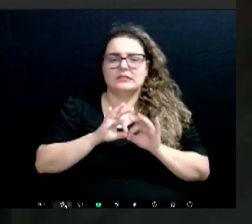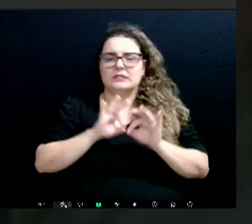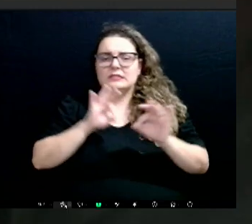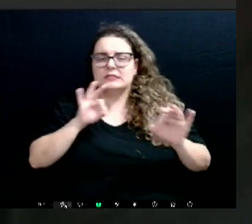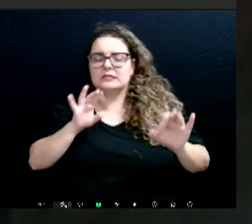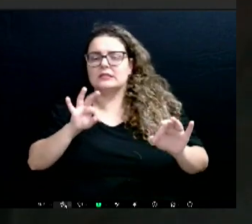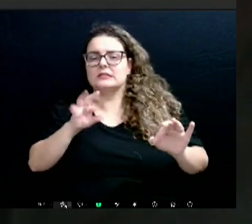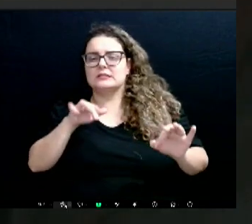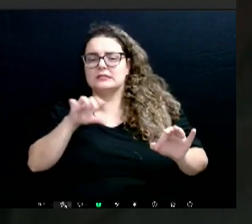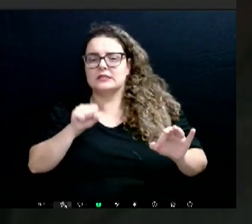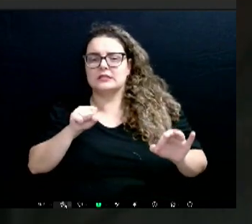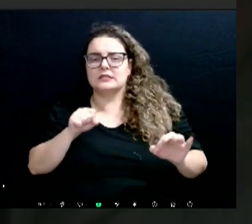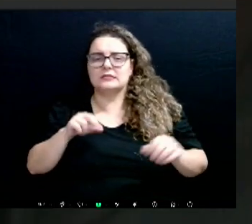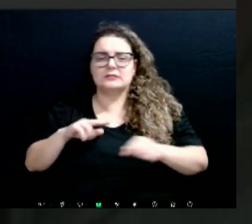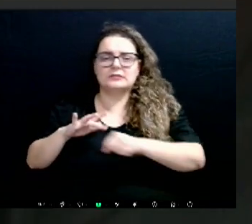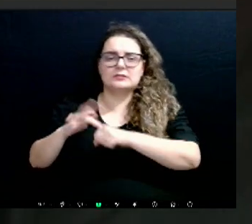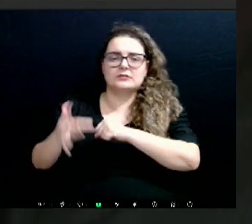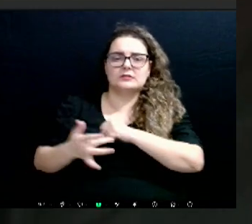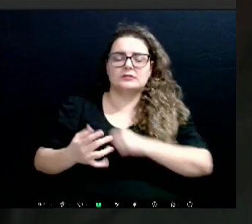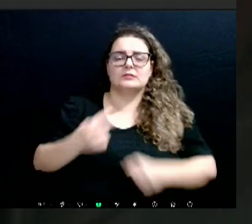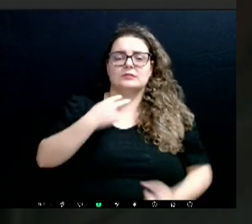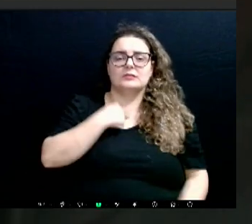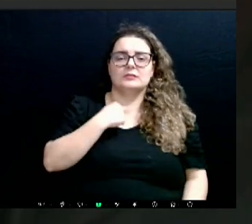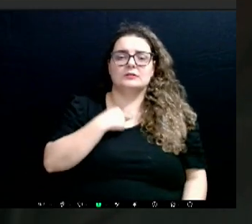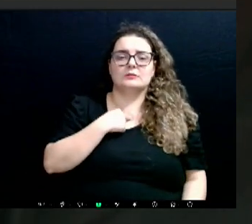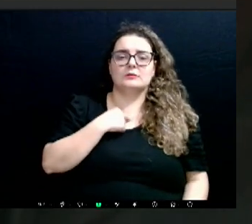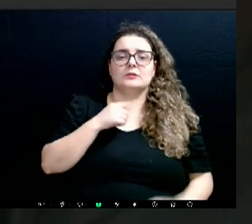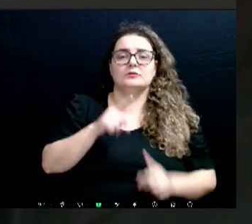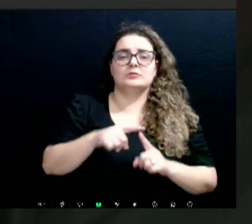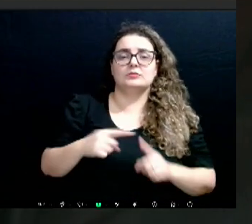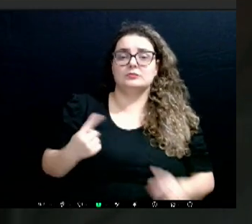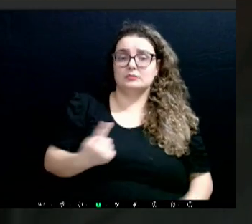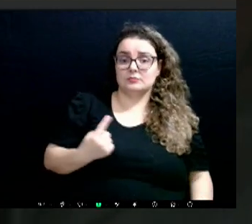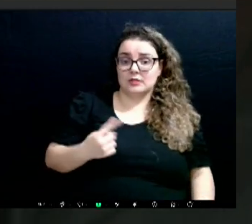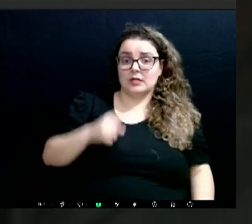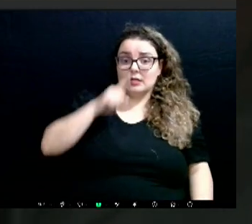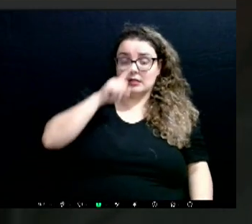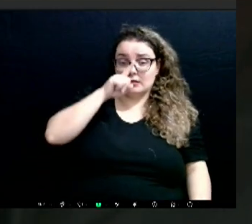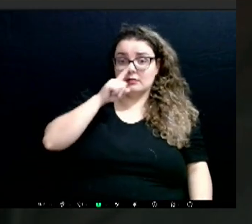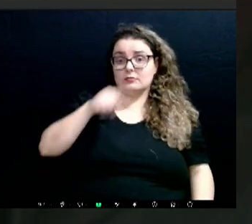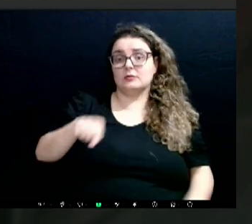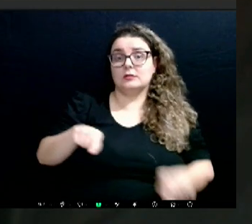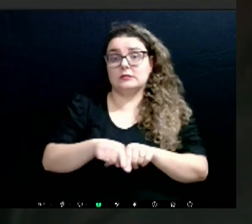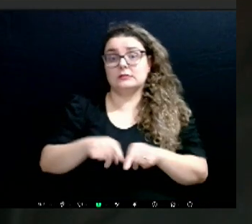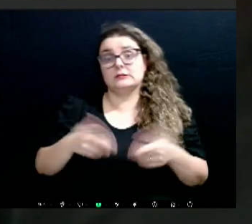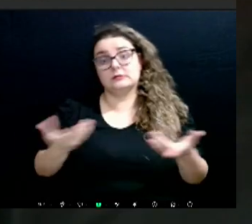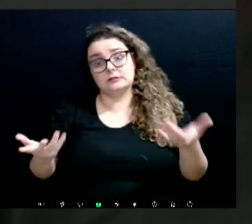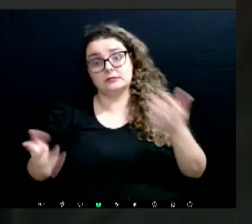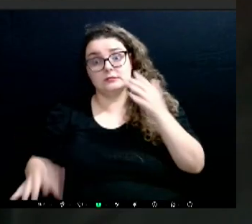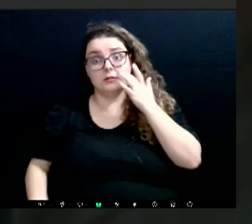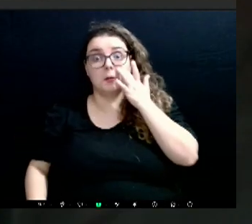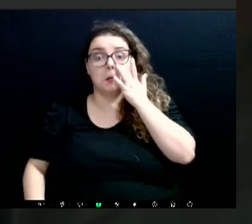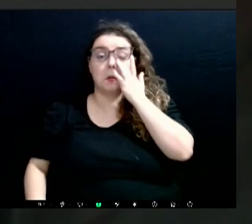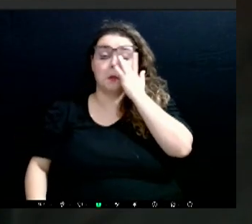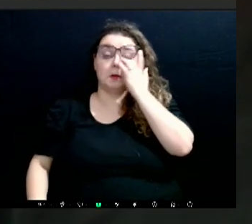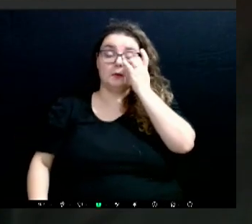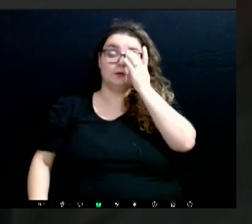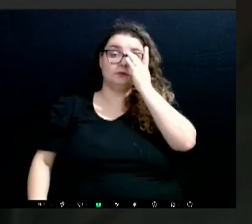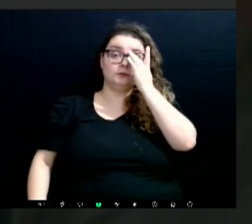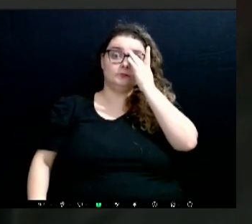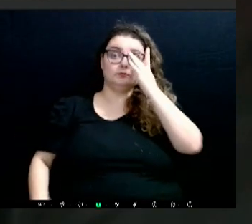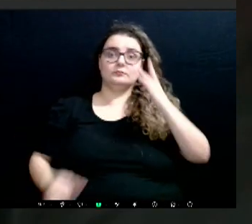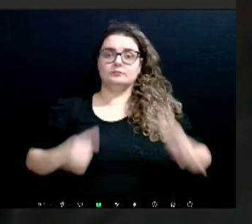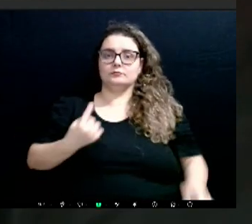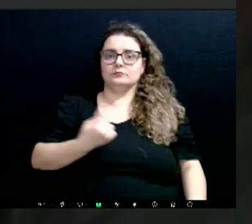pode se tornar um tipo de isolamento perigoso também? Então, isolamento perigoso. Isso